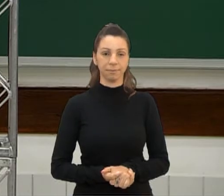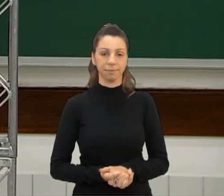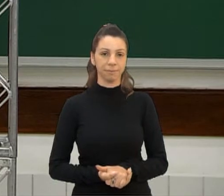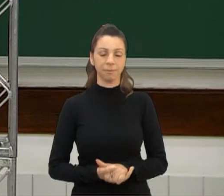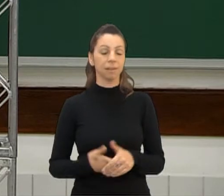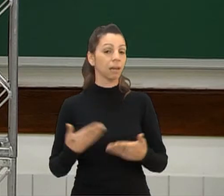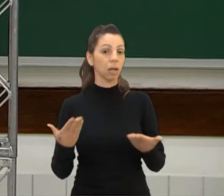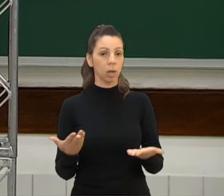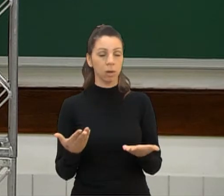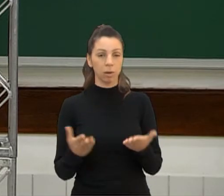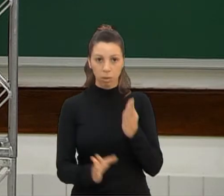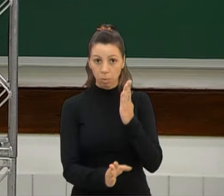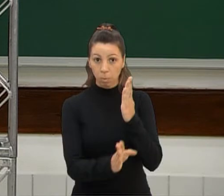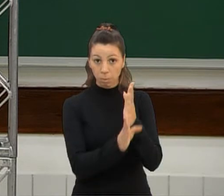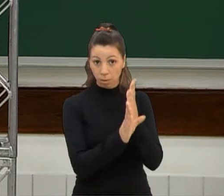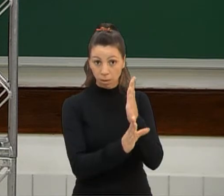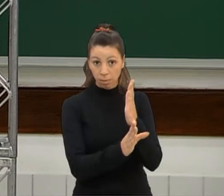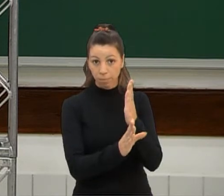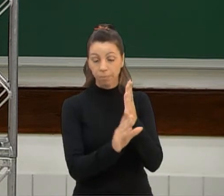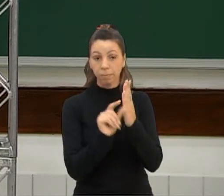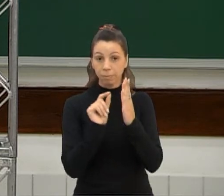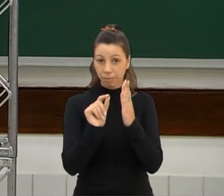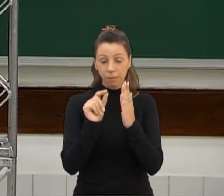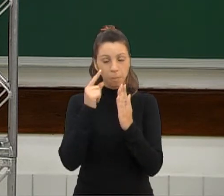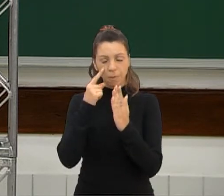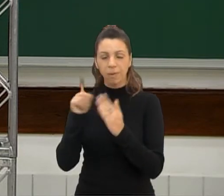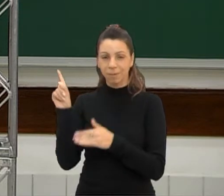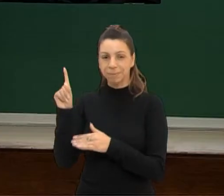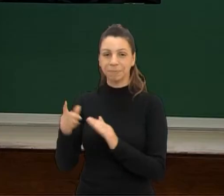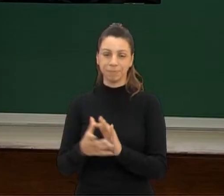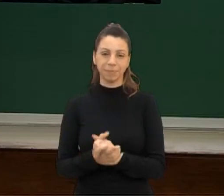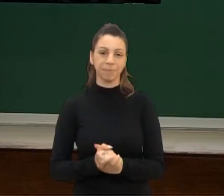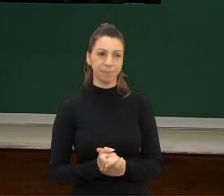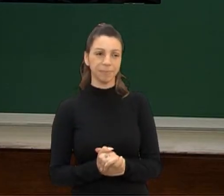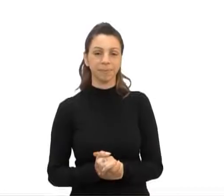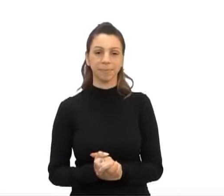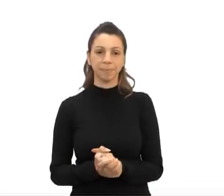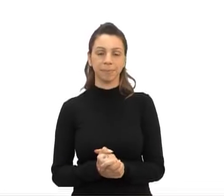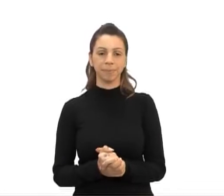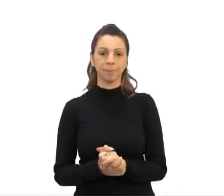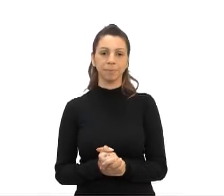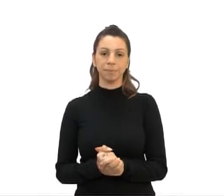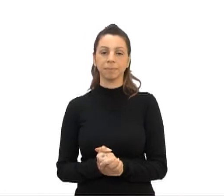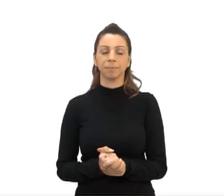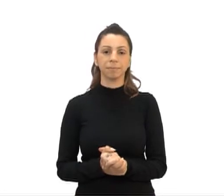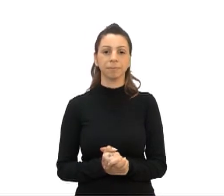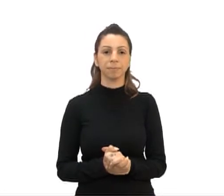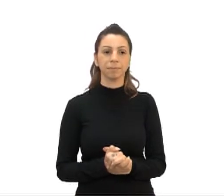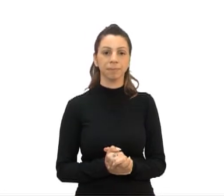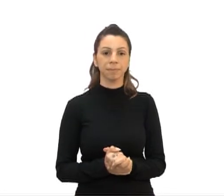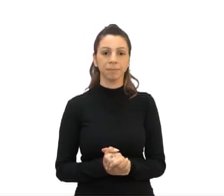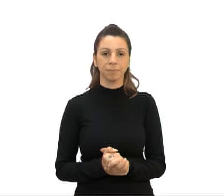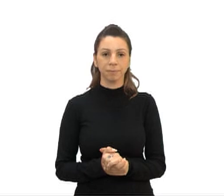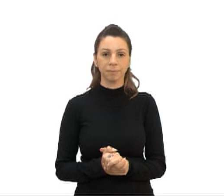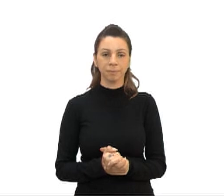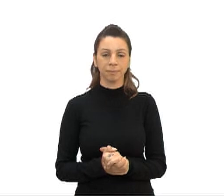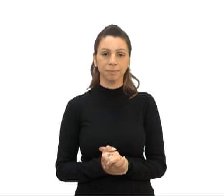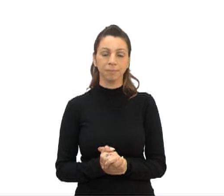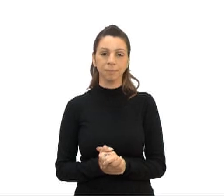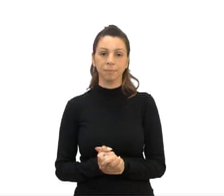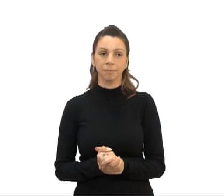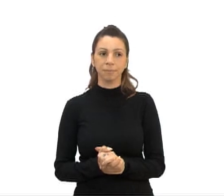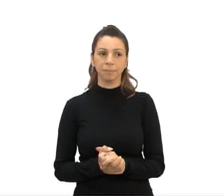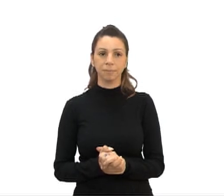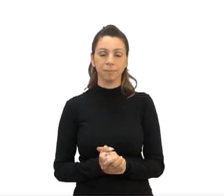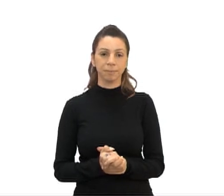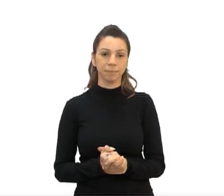aí, como foi? Encontraram? Vamos ver. Olha só, se vocês me mostraram, se vocês encontraram